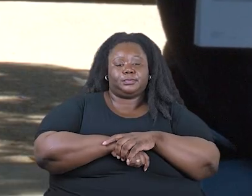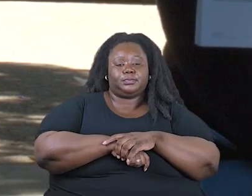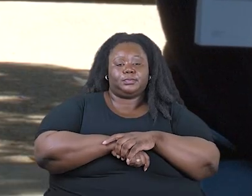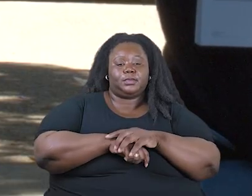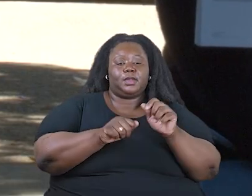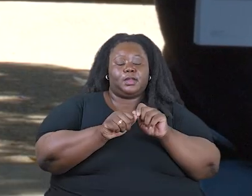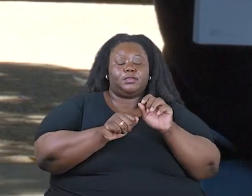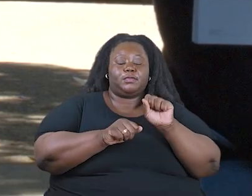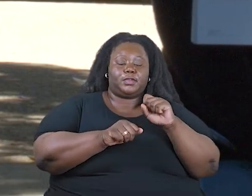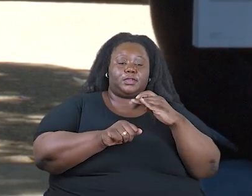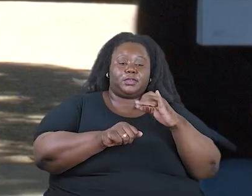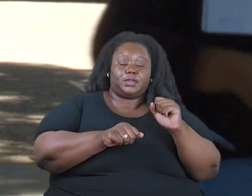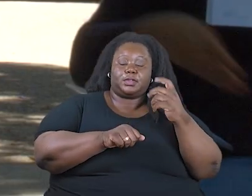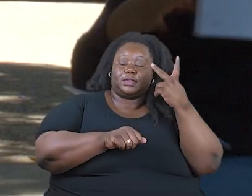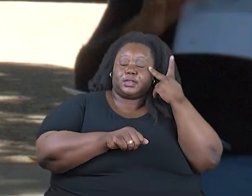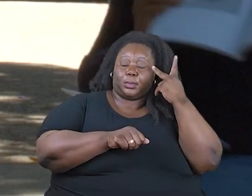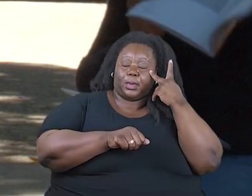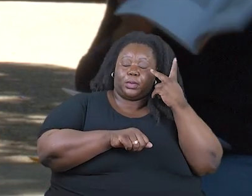produzido pelo Sesc de São Paulo.